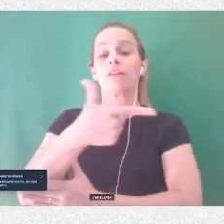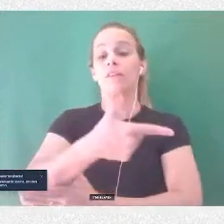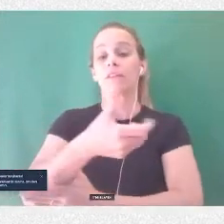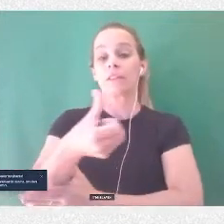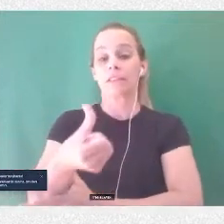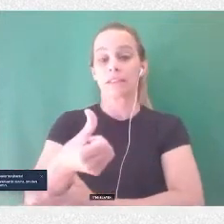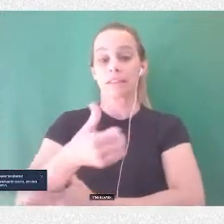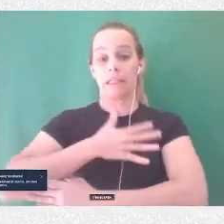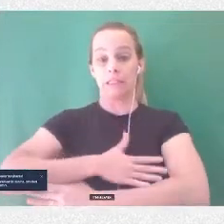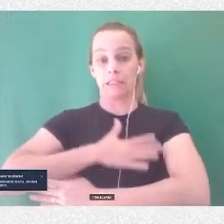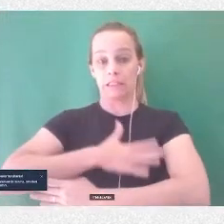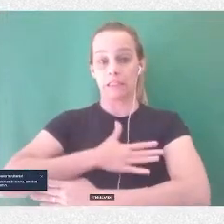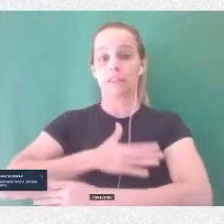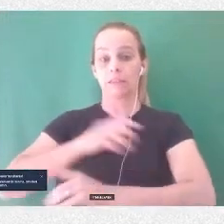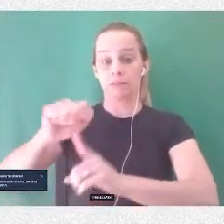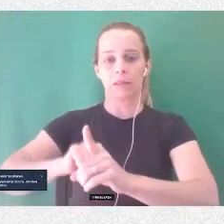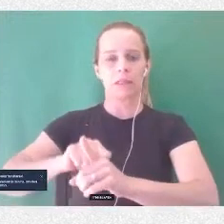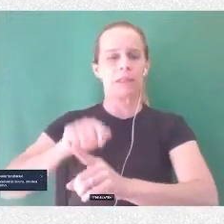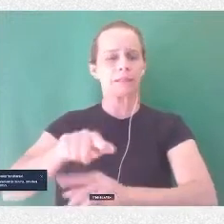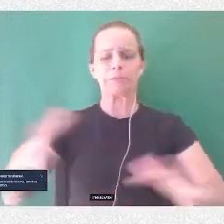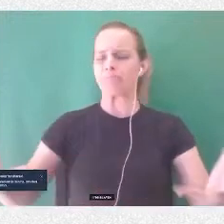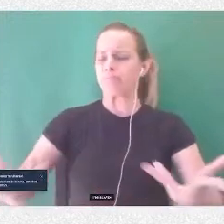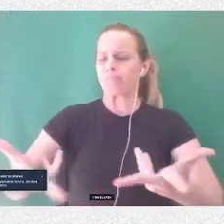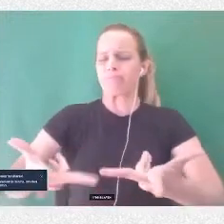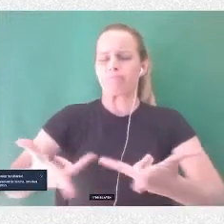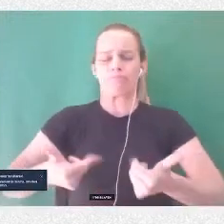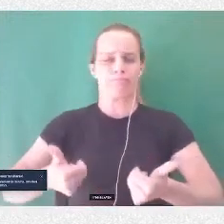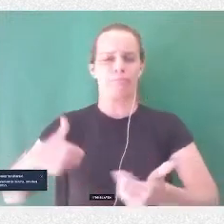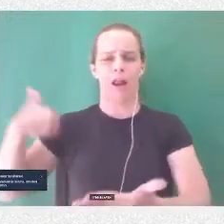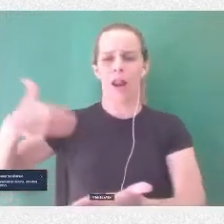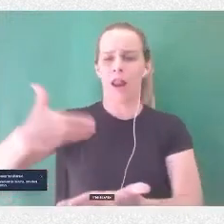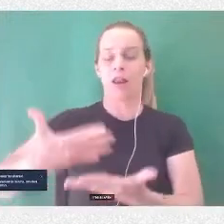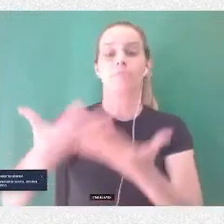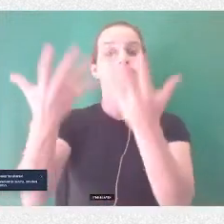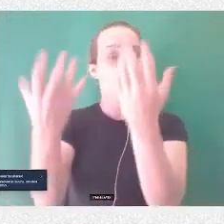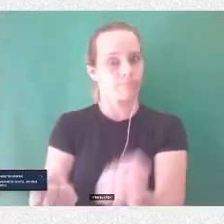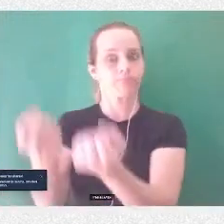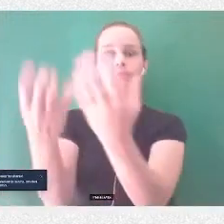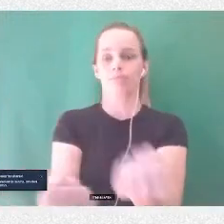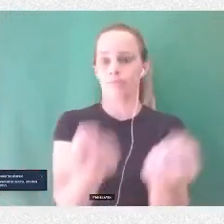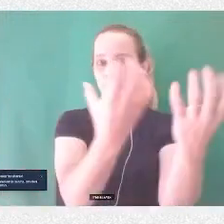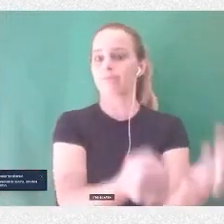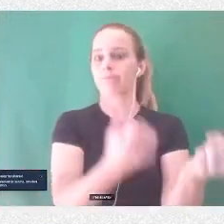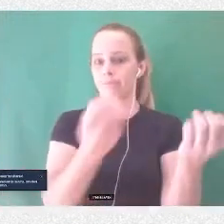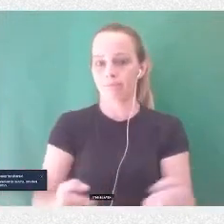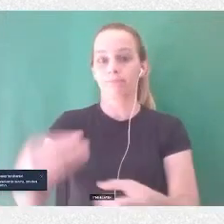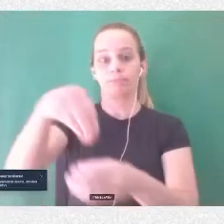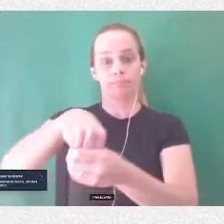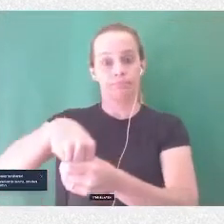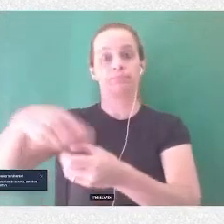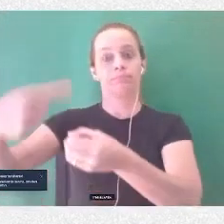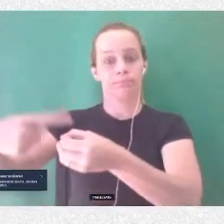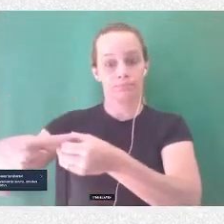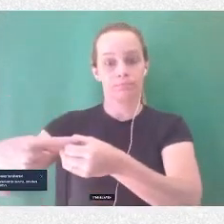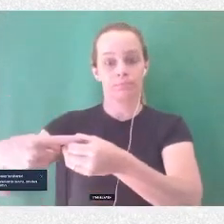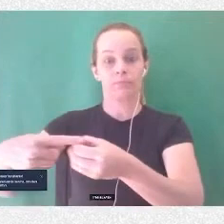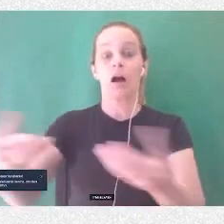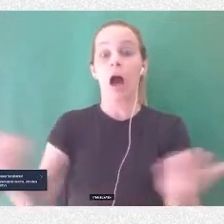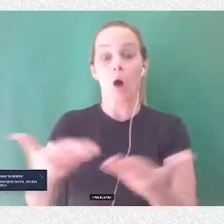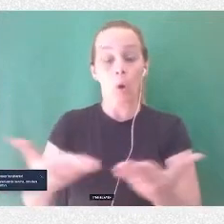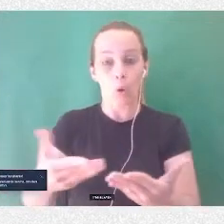desde então temos tido uma excelente adesão e cobertura vacinal aqui no nosso município, de forma que os dados atualizados